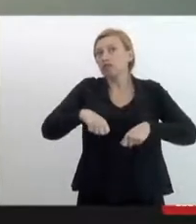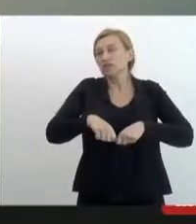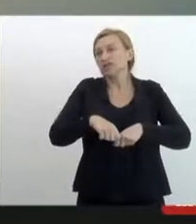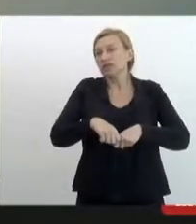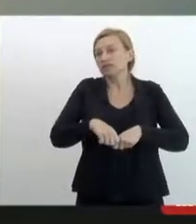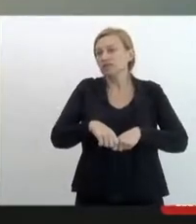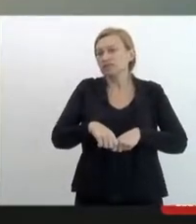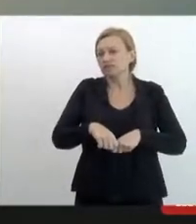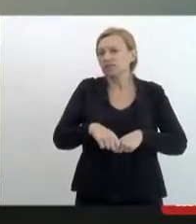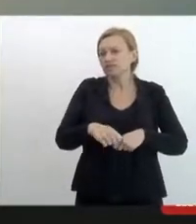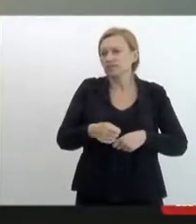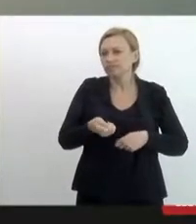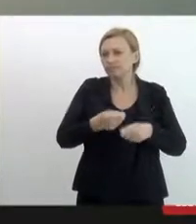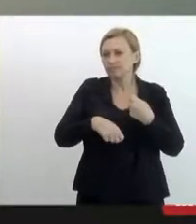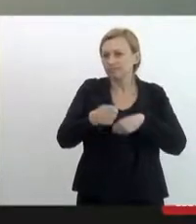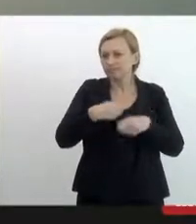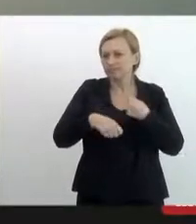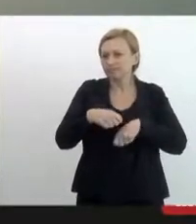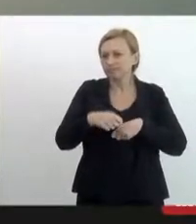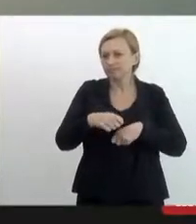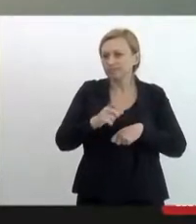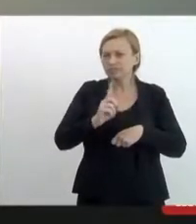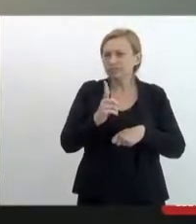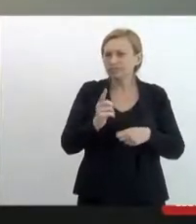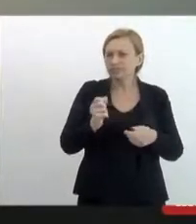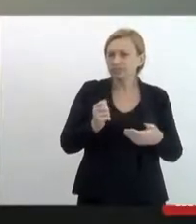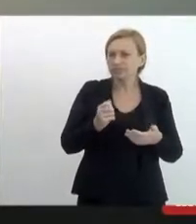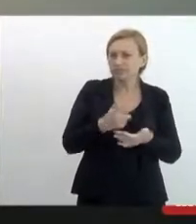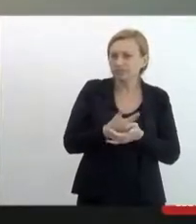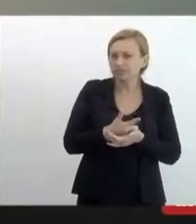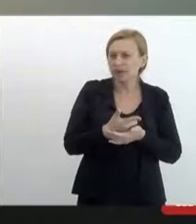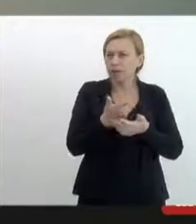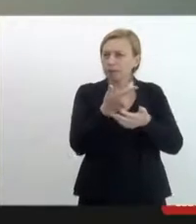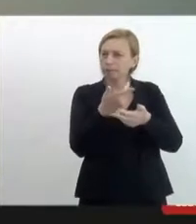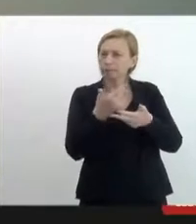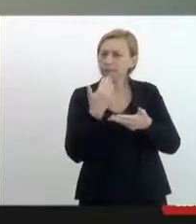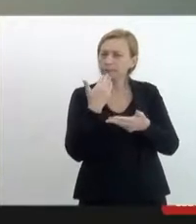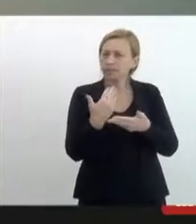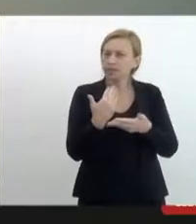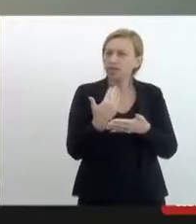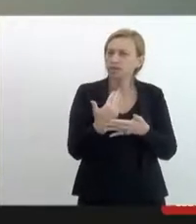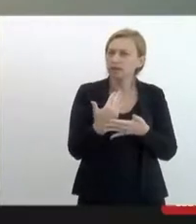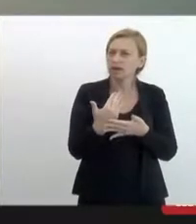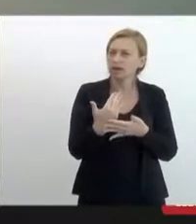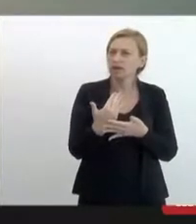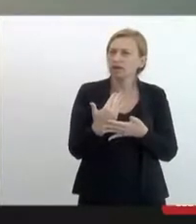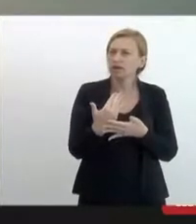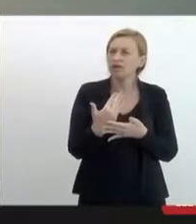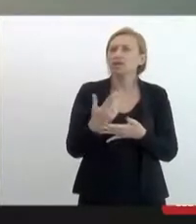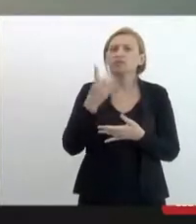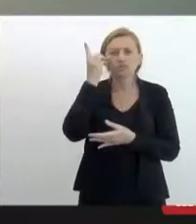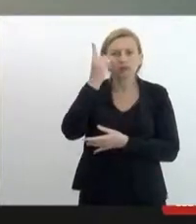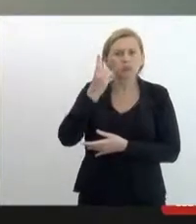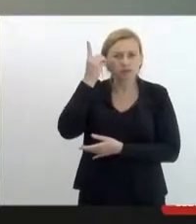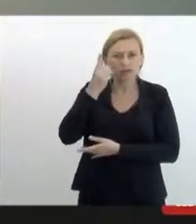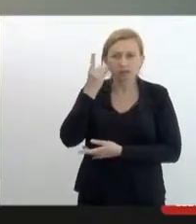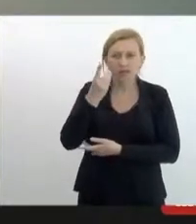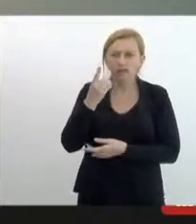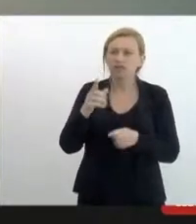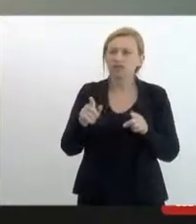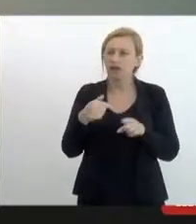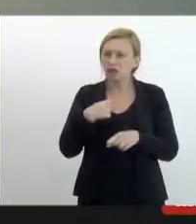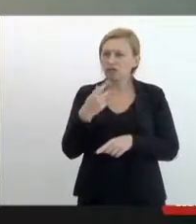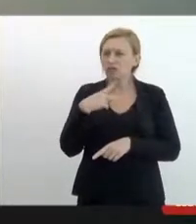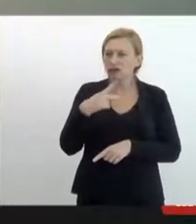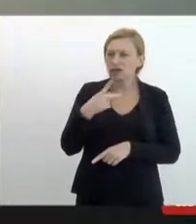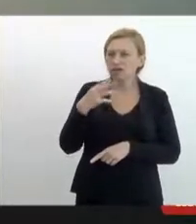sanção administrativa. No não tributário, nós estamos desenhando isso, né? Foi um pedido para os senhores deputados. Inclusive, eu estou aqui falando,